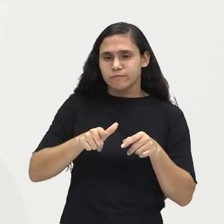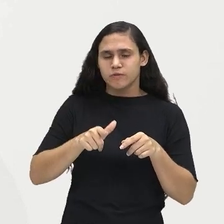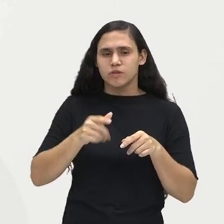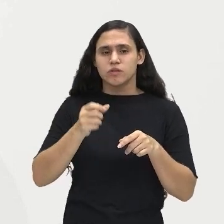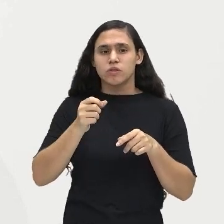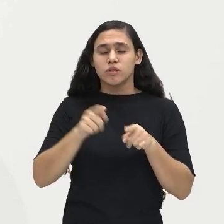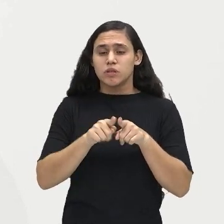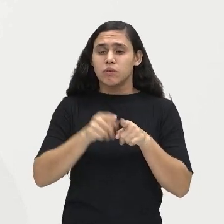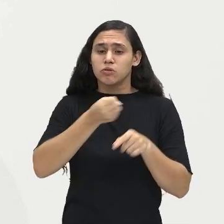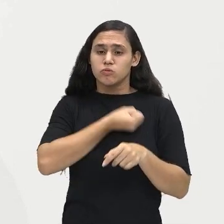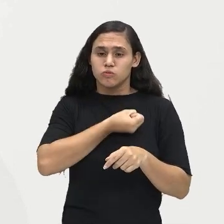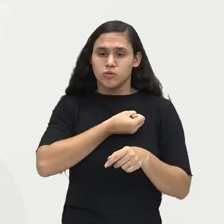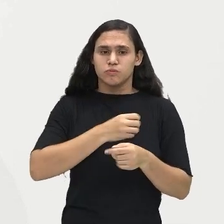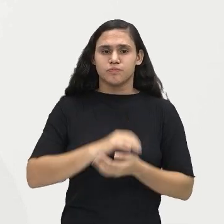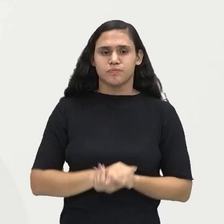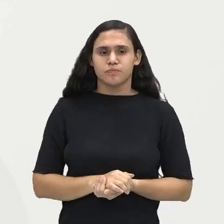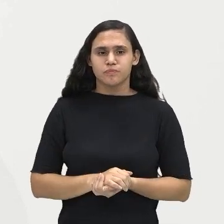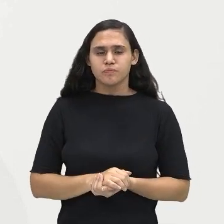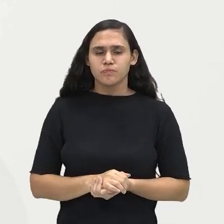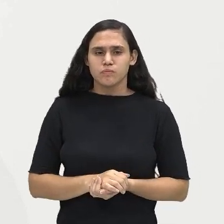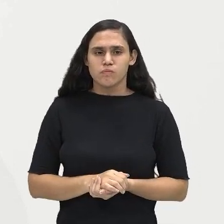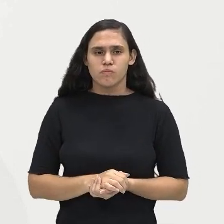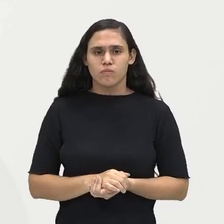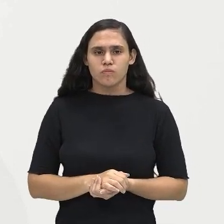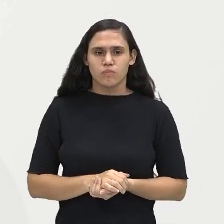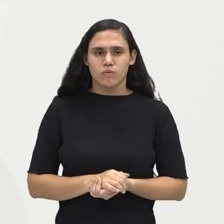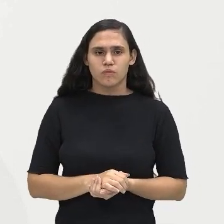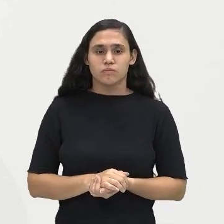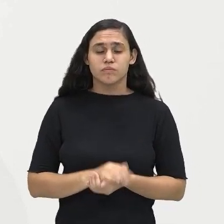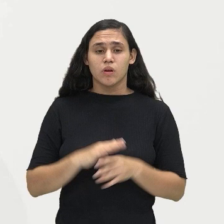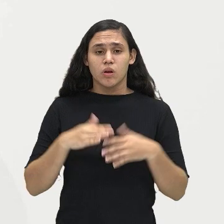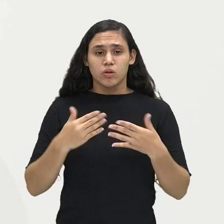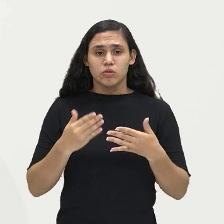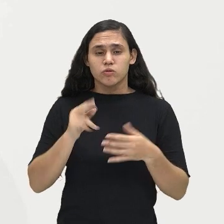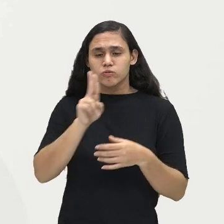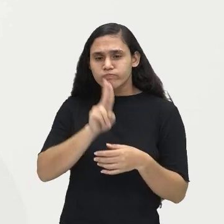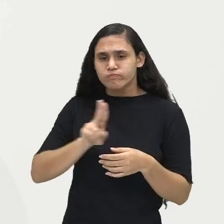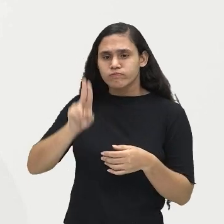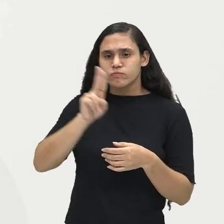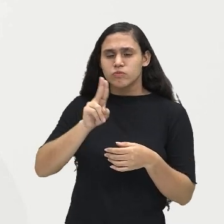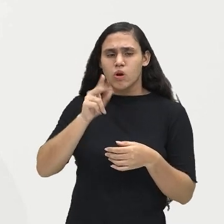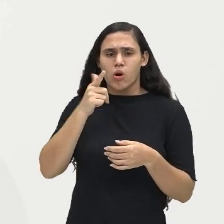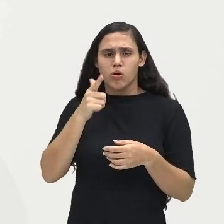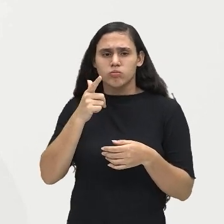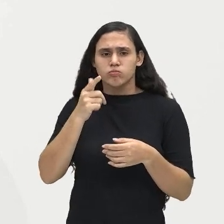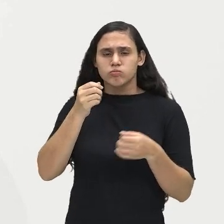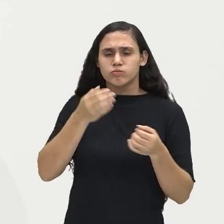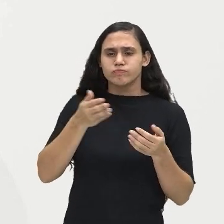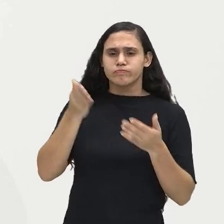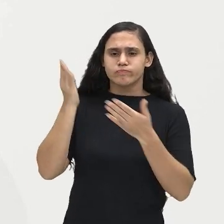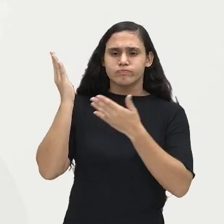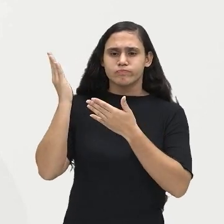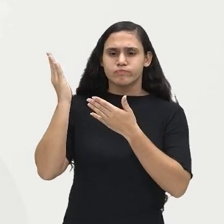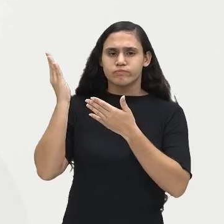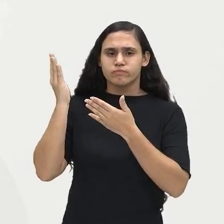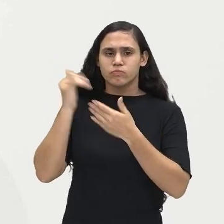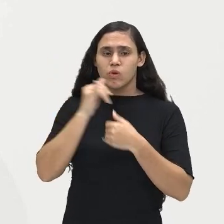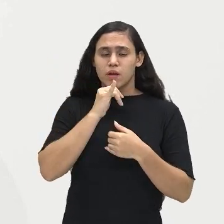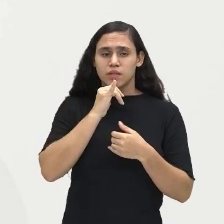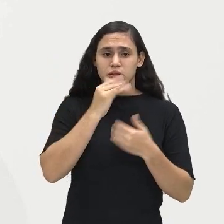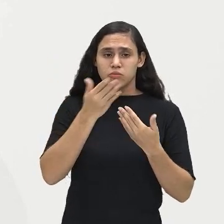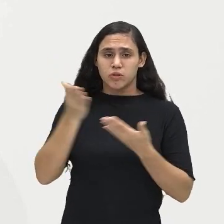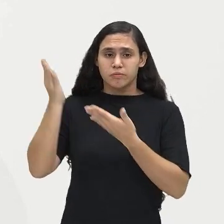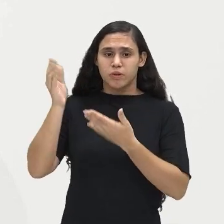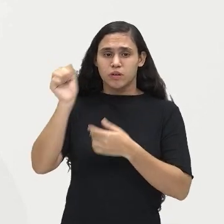dentro do parêntese. Então, foi o que nós fizemos. Ó. Aqui não tem parêntese, aqui eu preciso pegar o sinalizador aqui. Aqui não